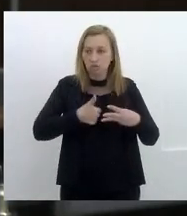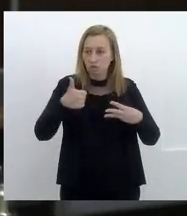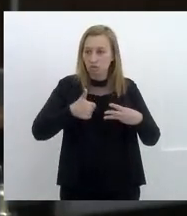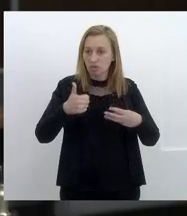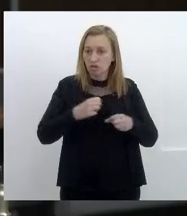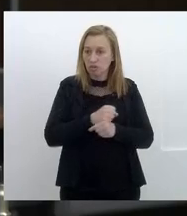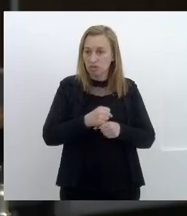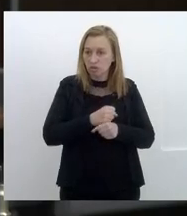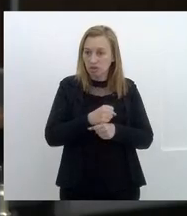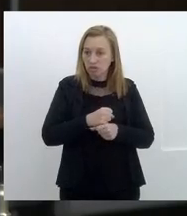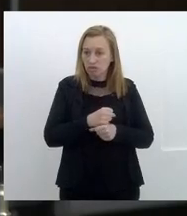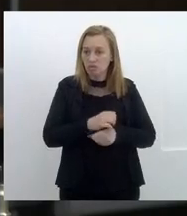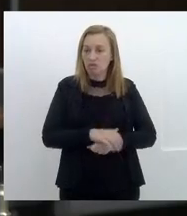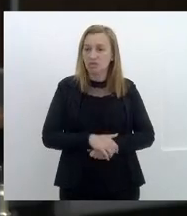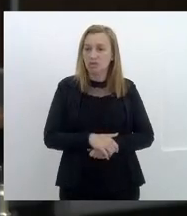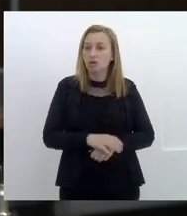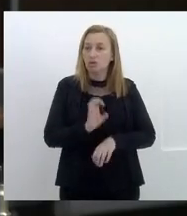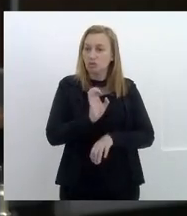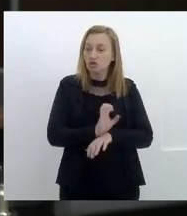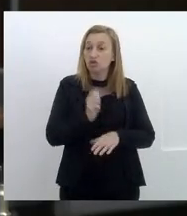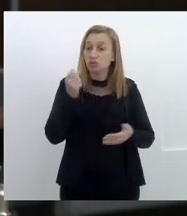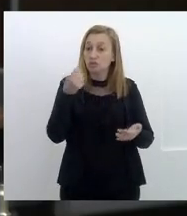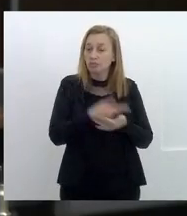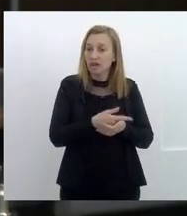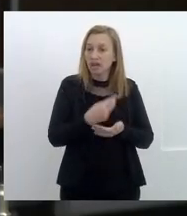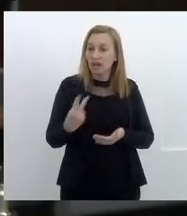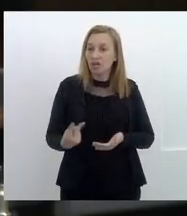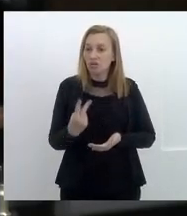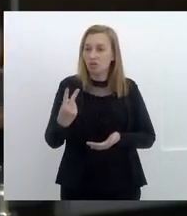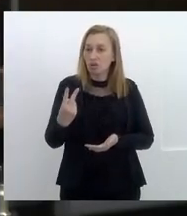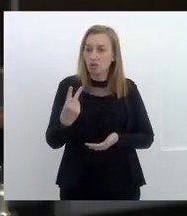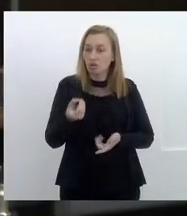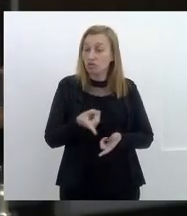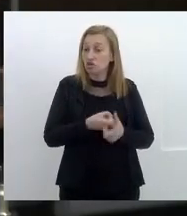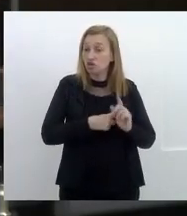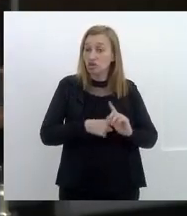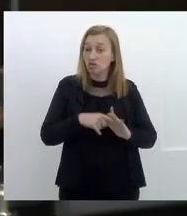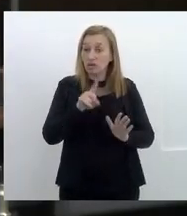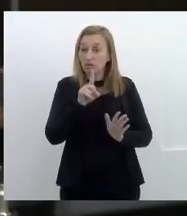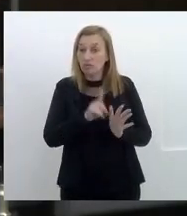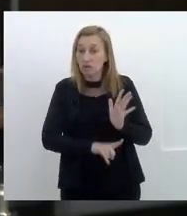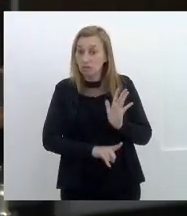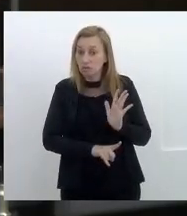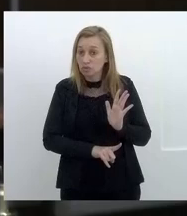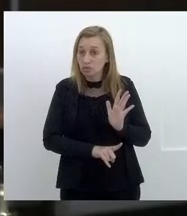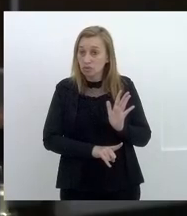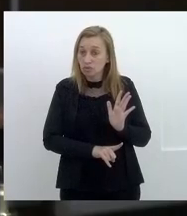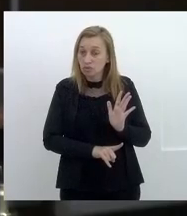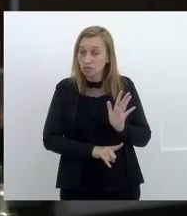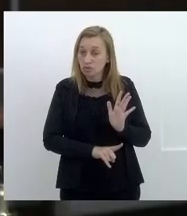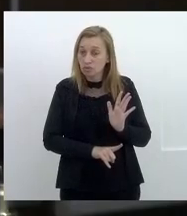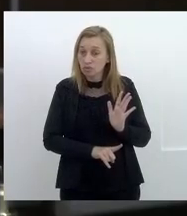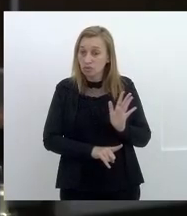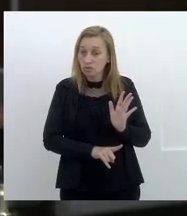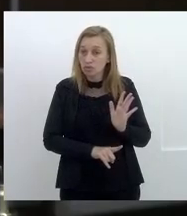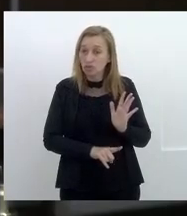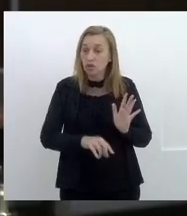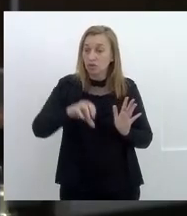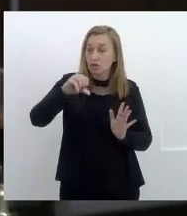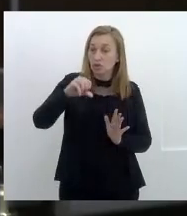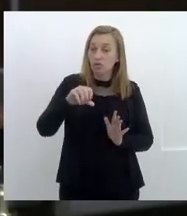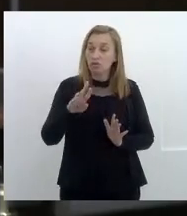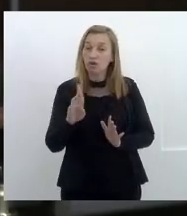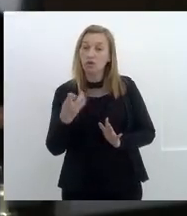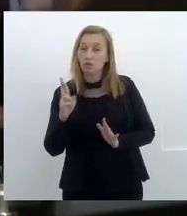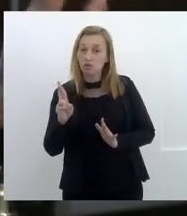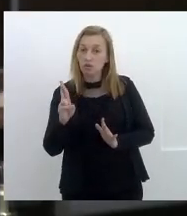da vigência do regime o estado pagará um valor de dívida inferior e a logo então de 9 bilhões